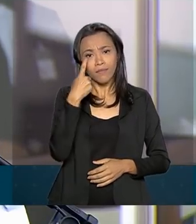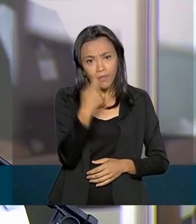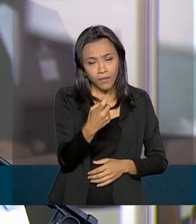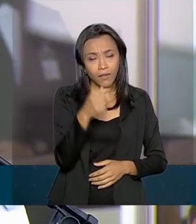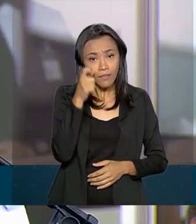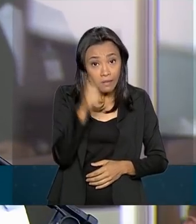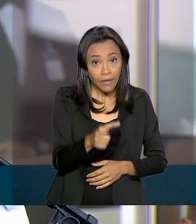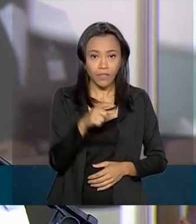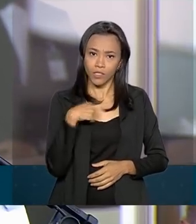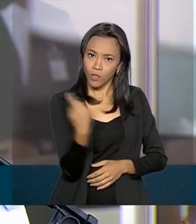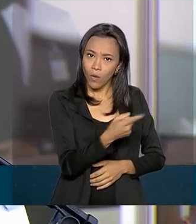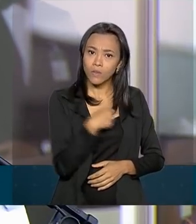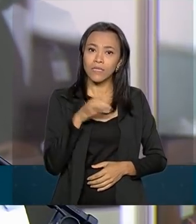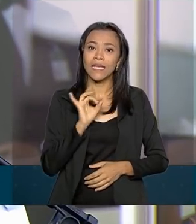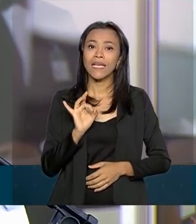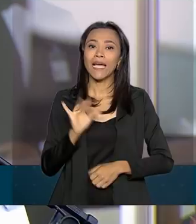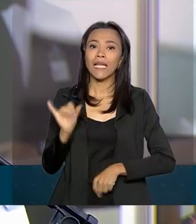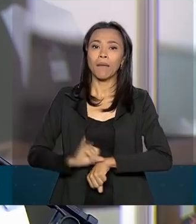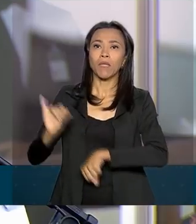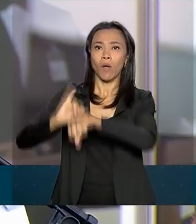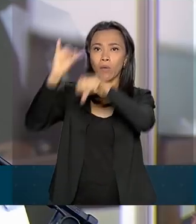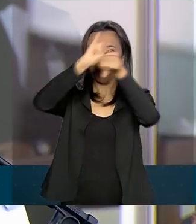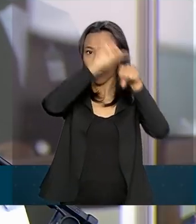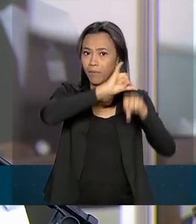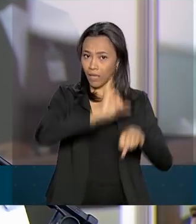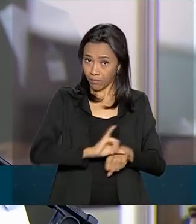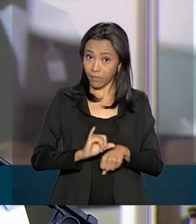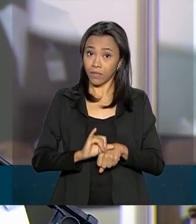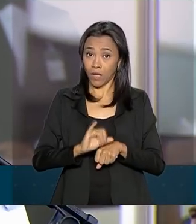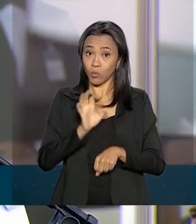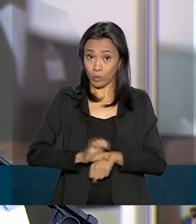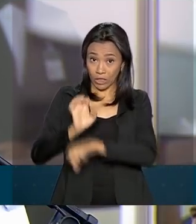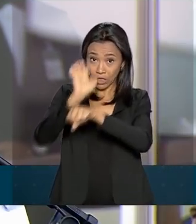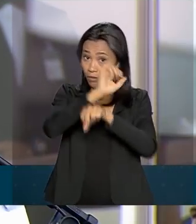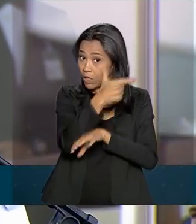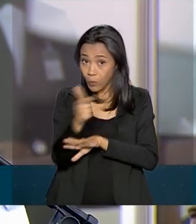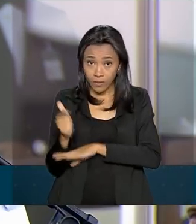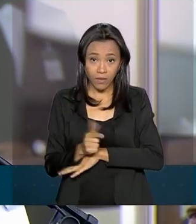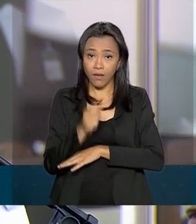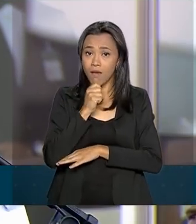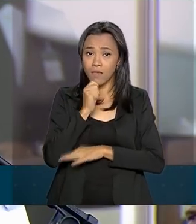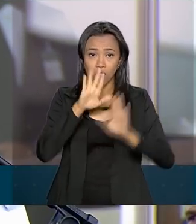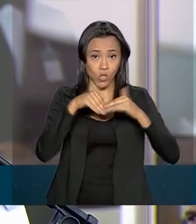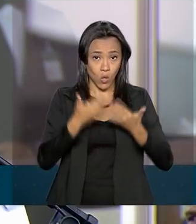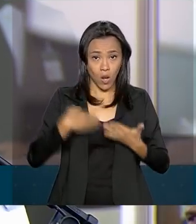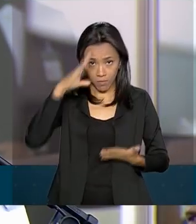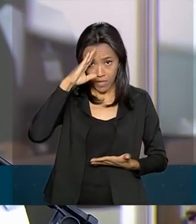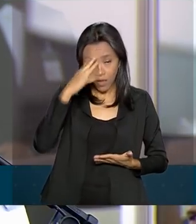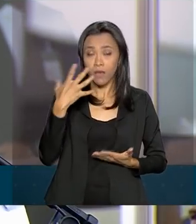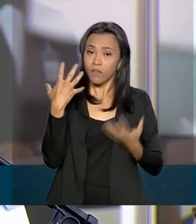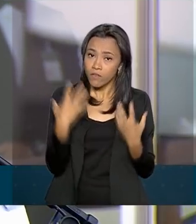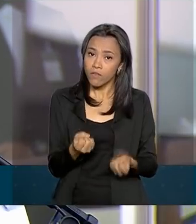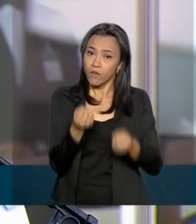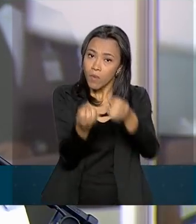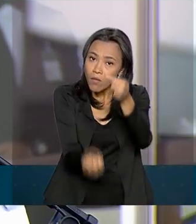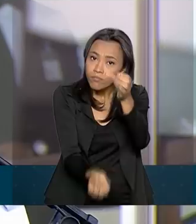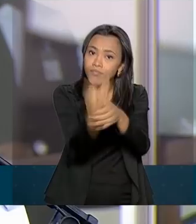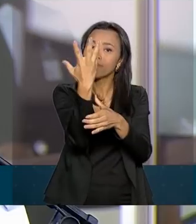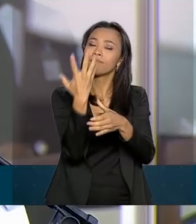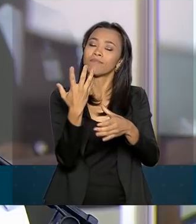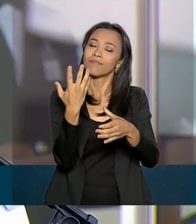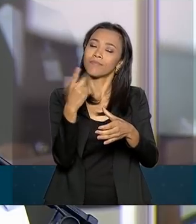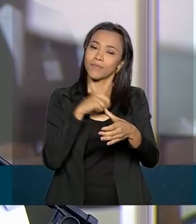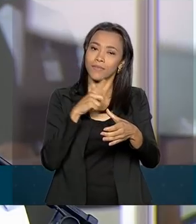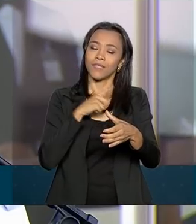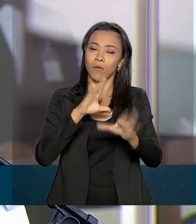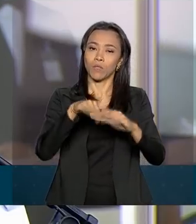em cada capital de Estado que porventura não tenha colégio militar, que lá venhamos a colocar um colégio em